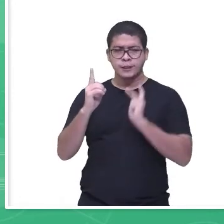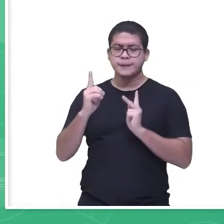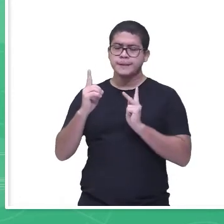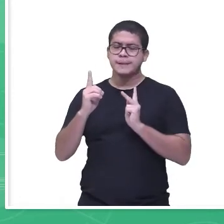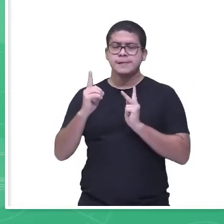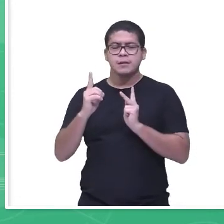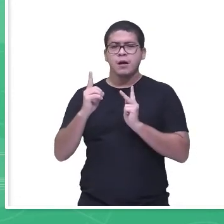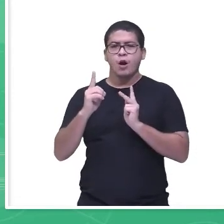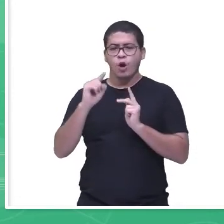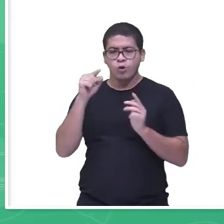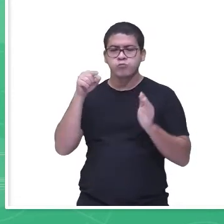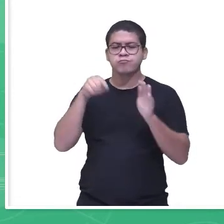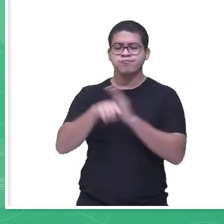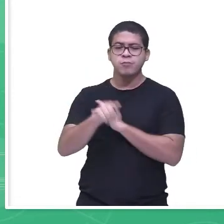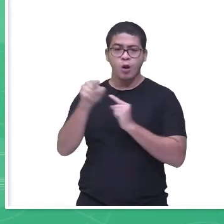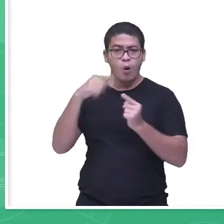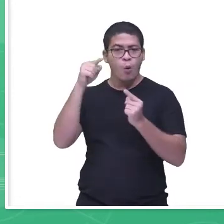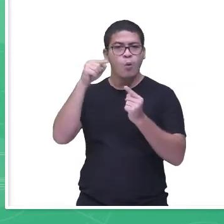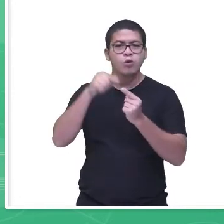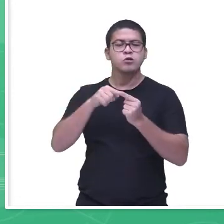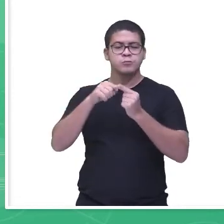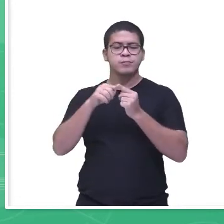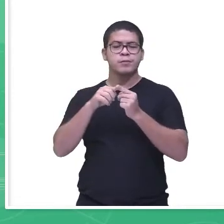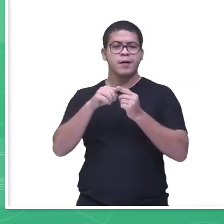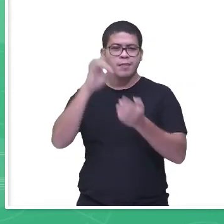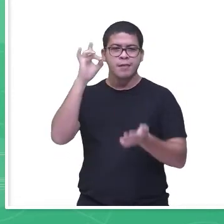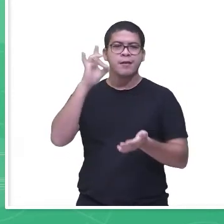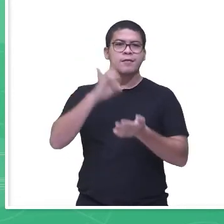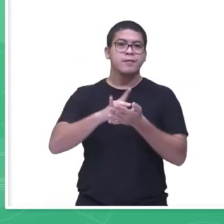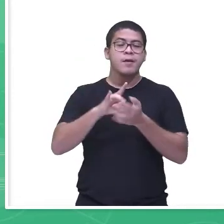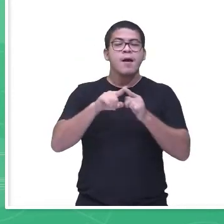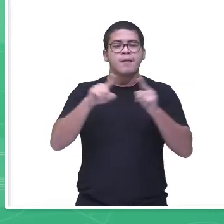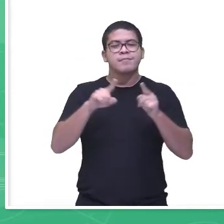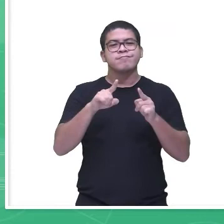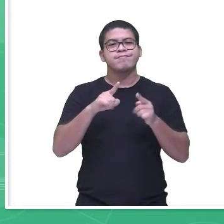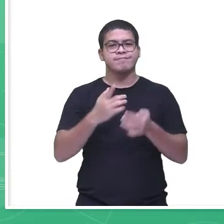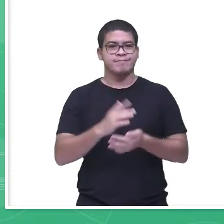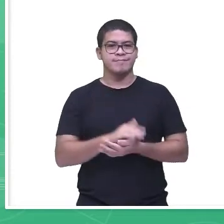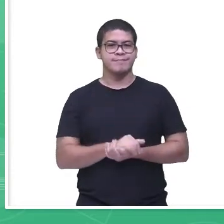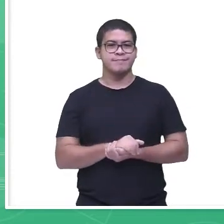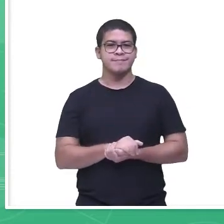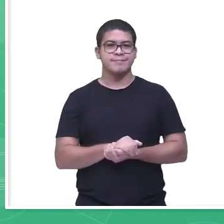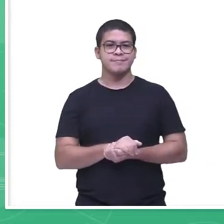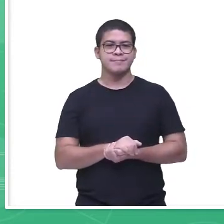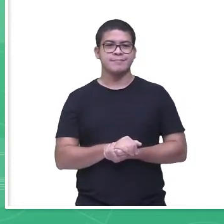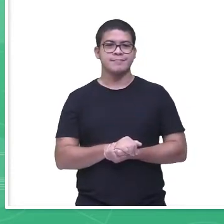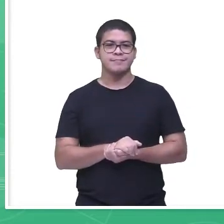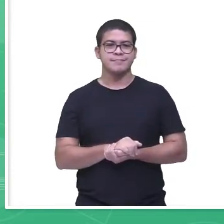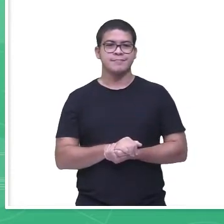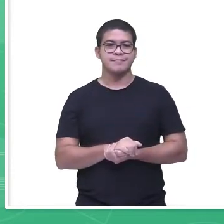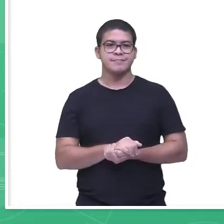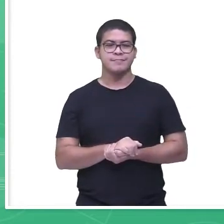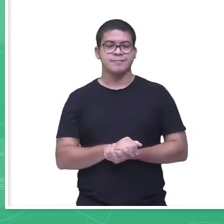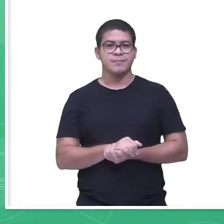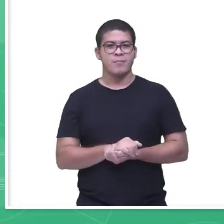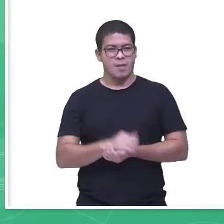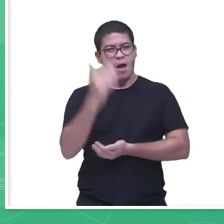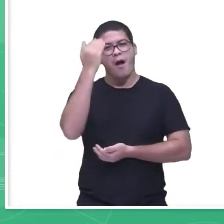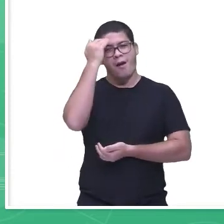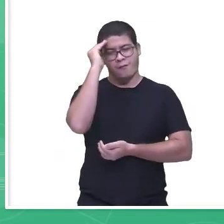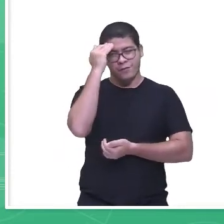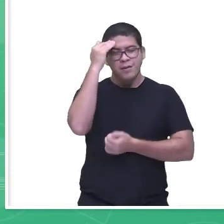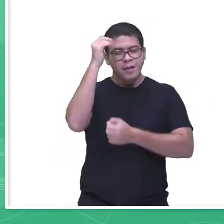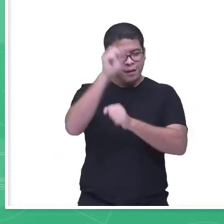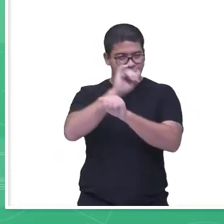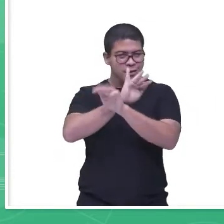né? E o Sócrates dizia: tá vendo? Você sabe, só não sabe que sabe, mas sabe. Olha só, uma jogada de